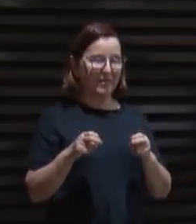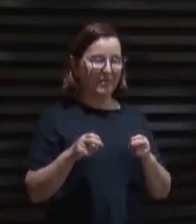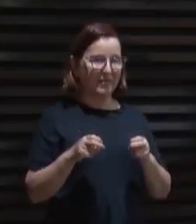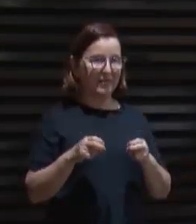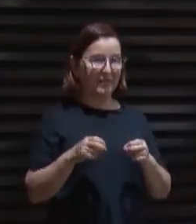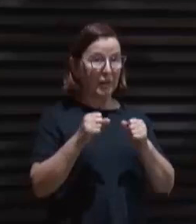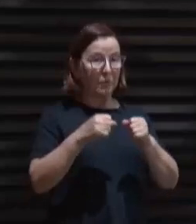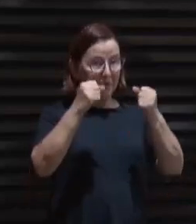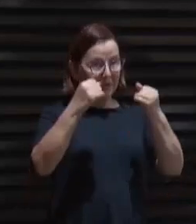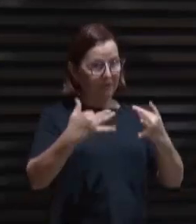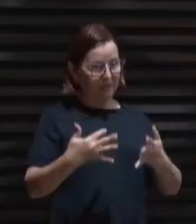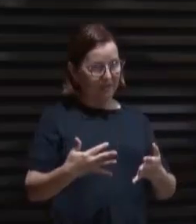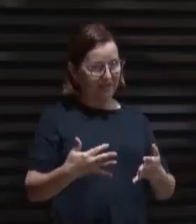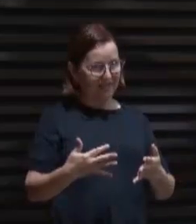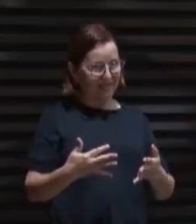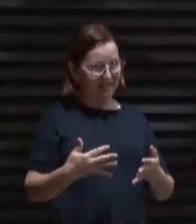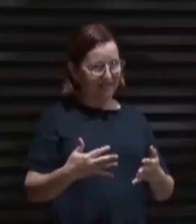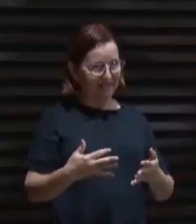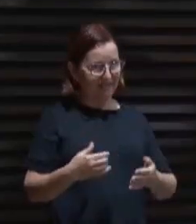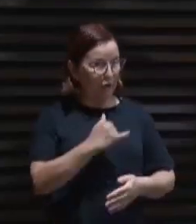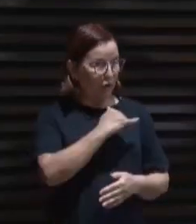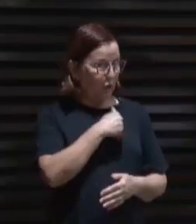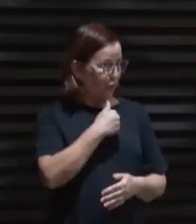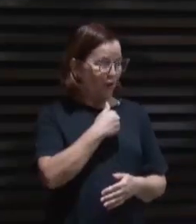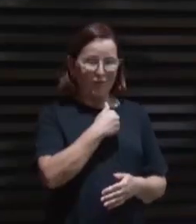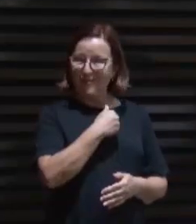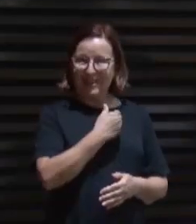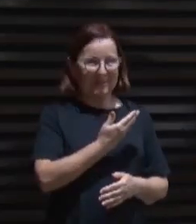João não podia ser amigo do Anás